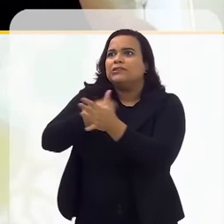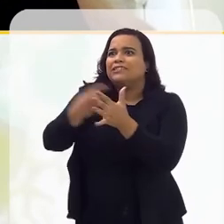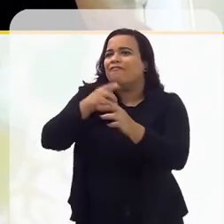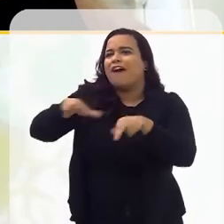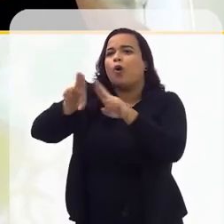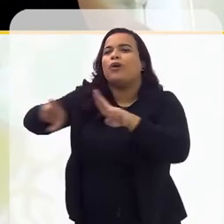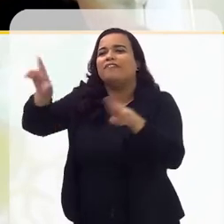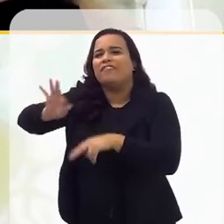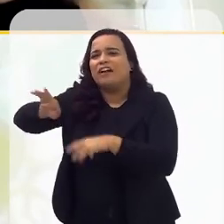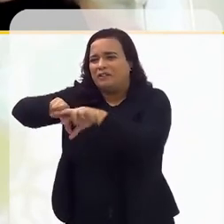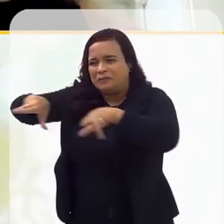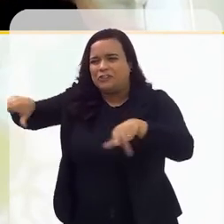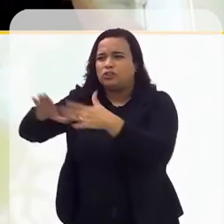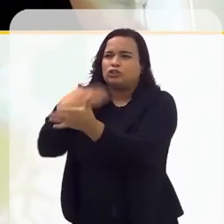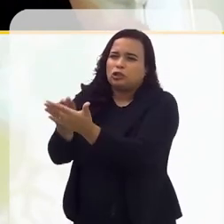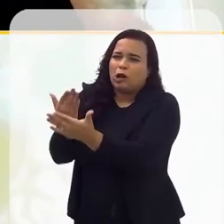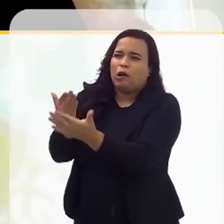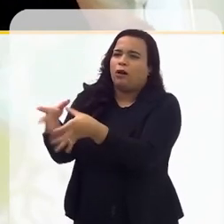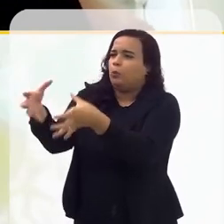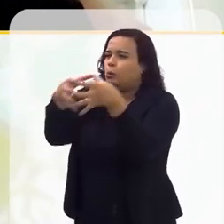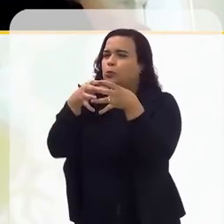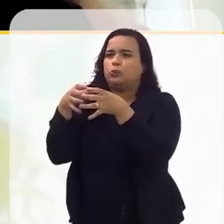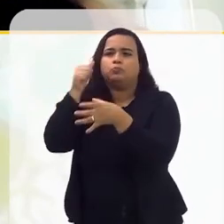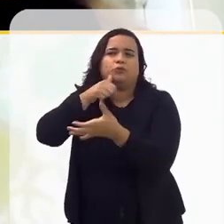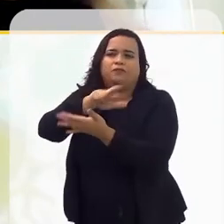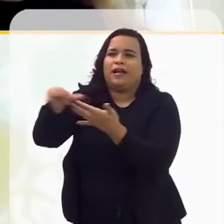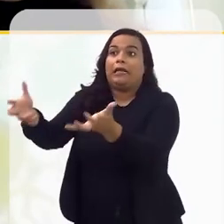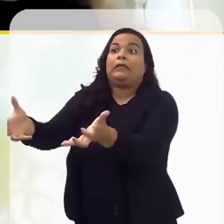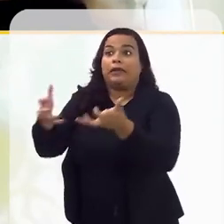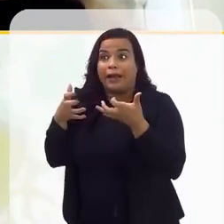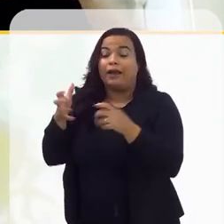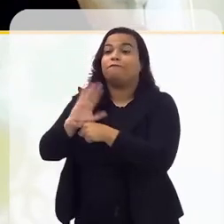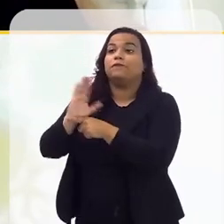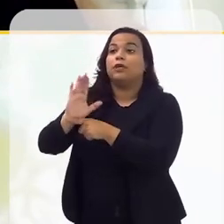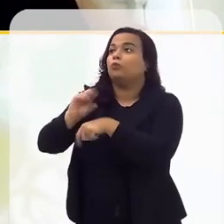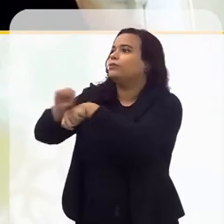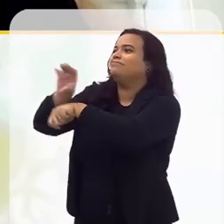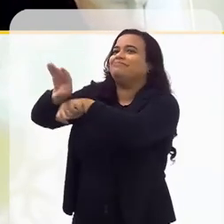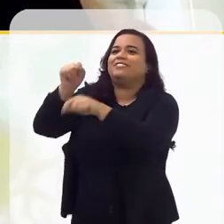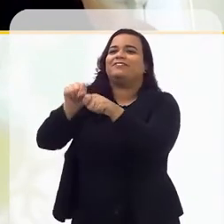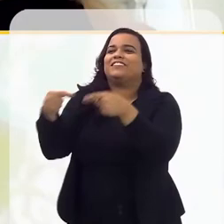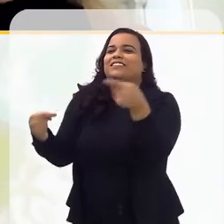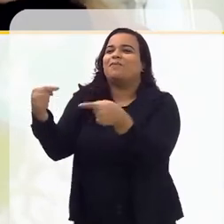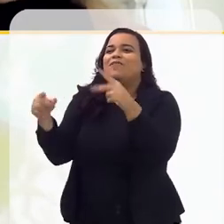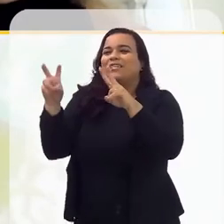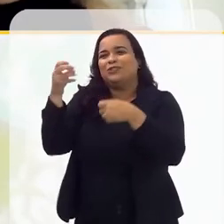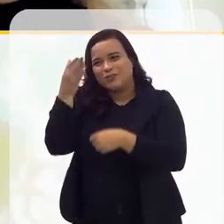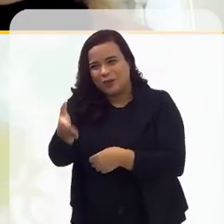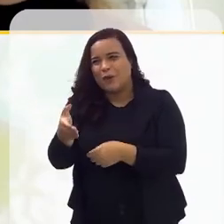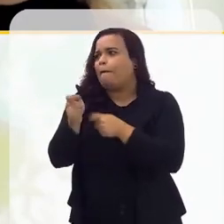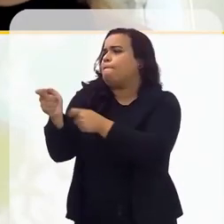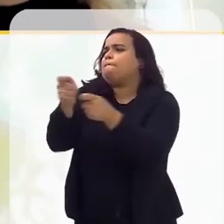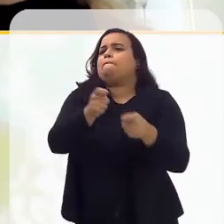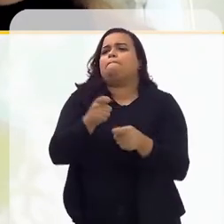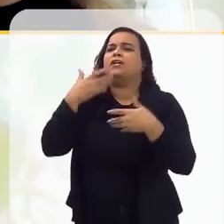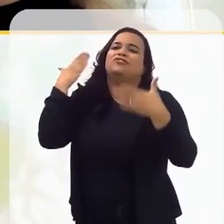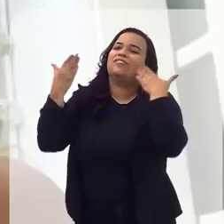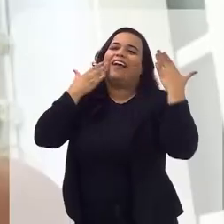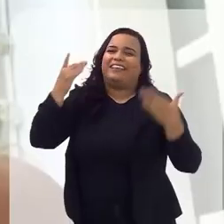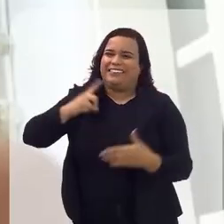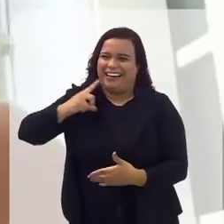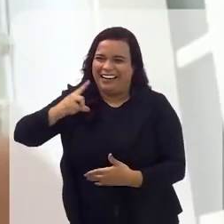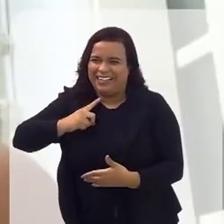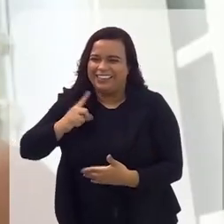muita demanda de universidades, de escolas, de grupos de mulheres querendo passar o filme e fazer debate sobre essa questão da pressão